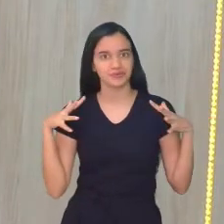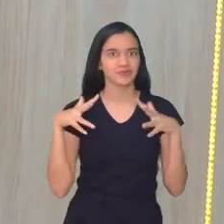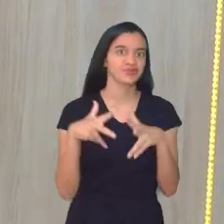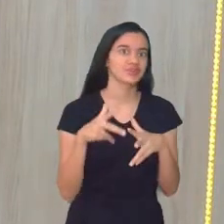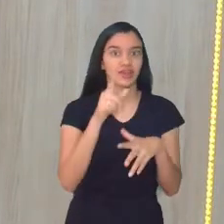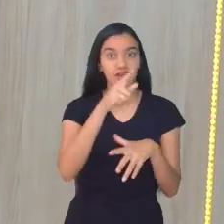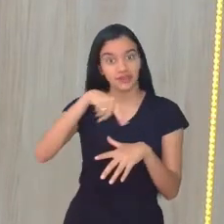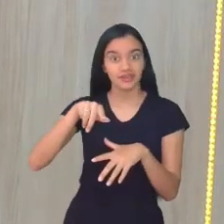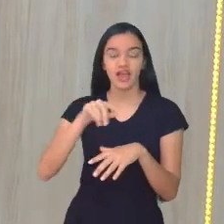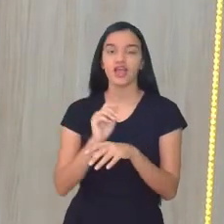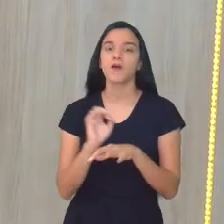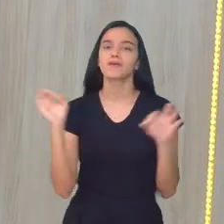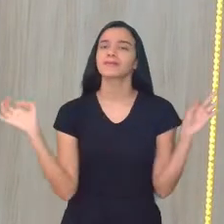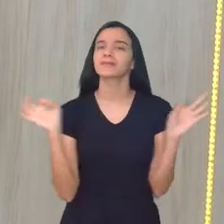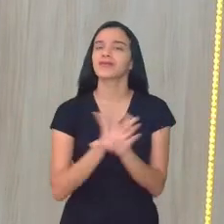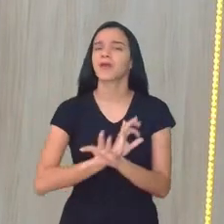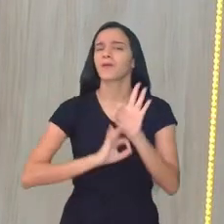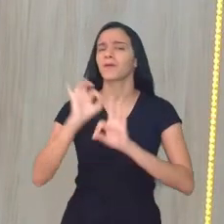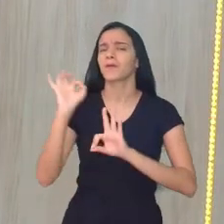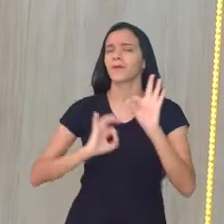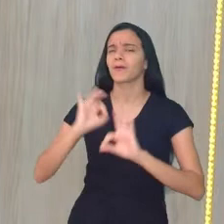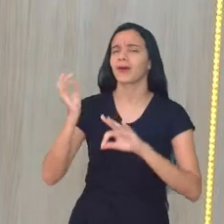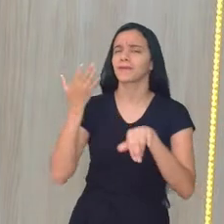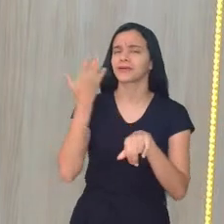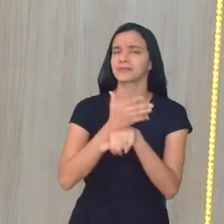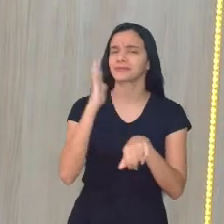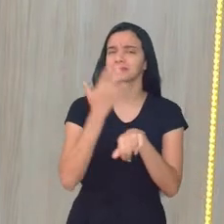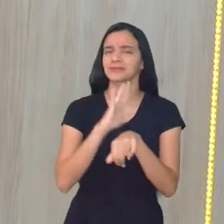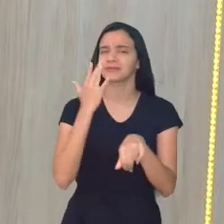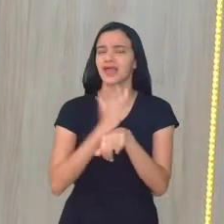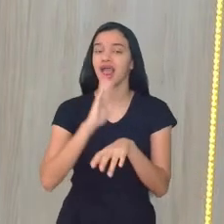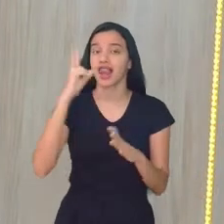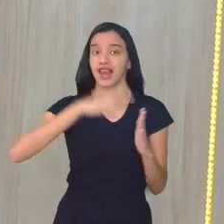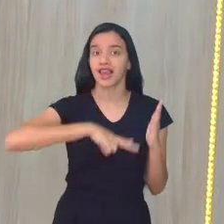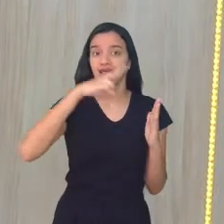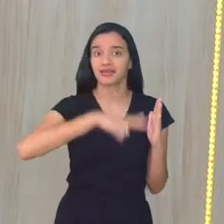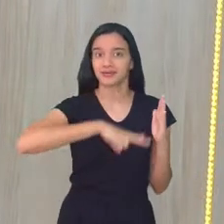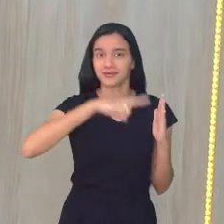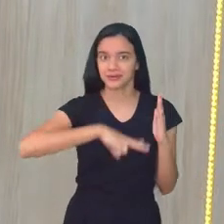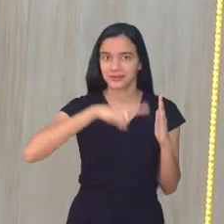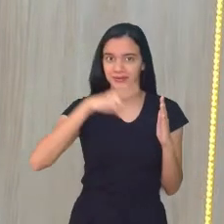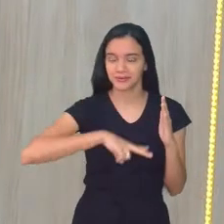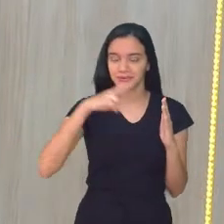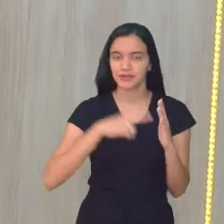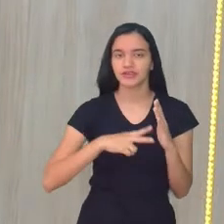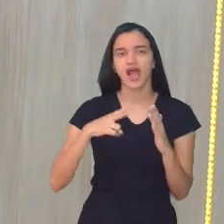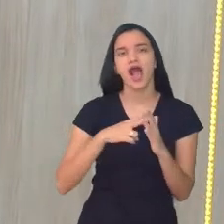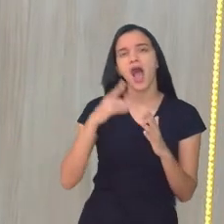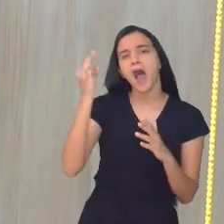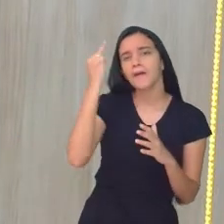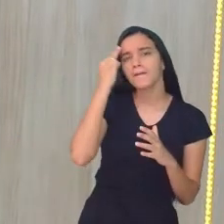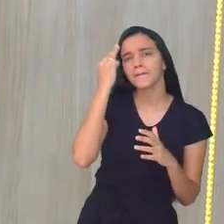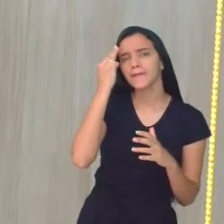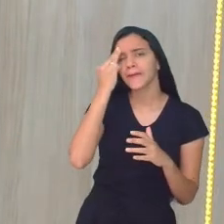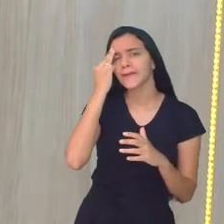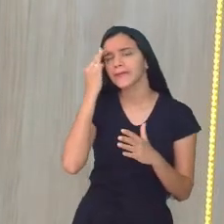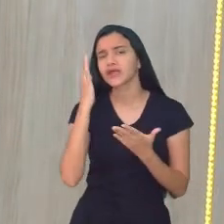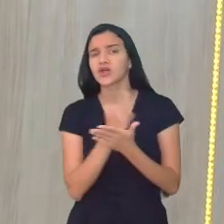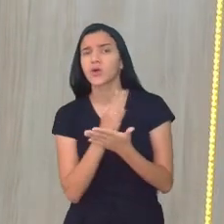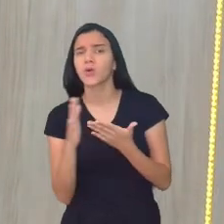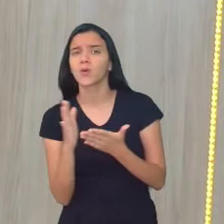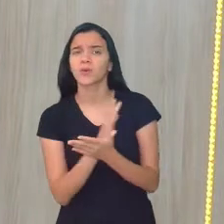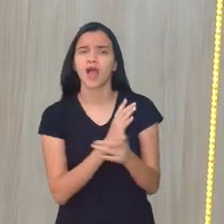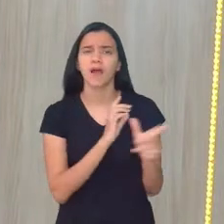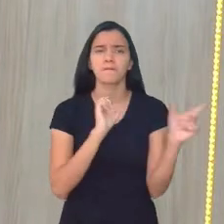nossa aula foi preparada para a gente exercitar leitura, para trabalhar a memória, porque eu trago algumas